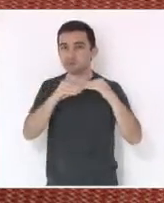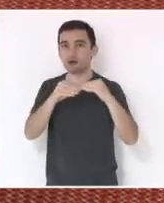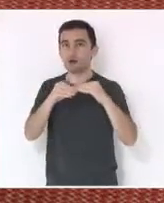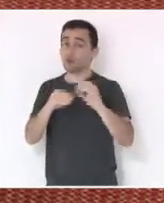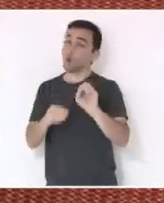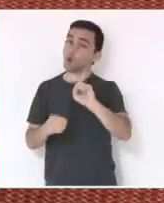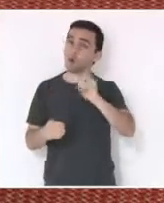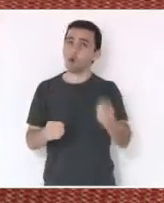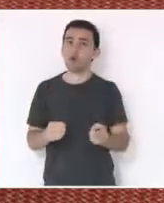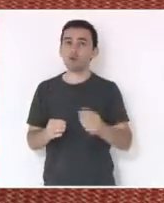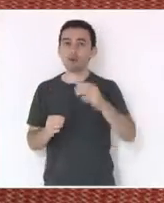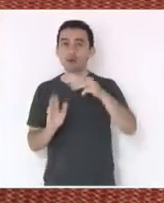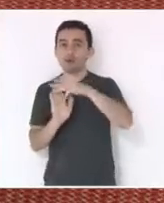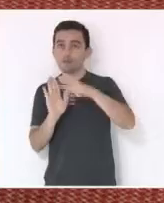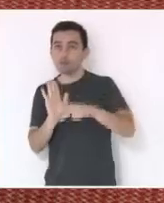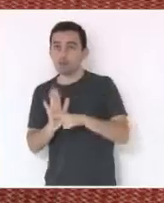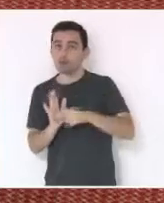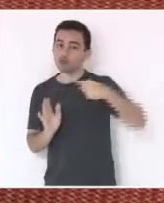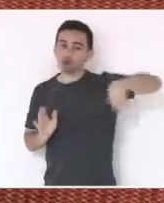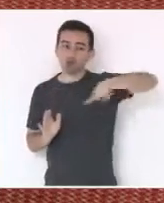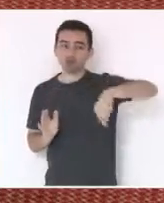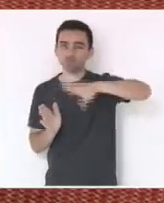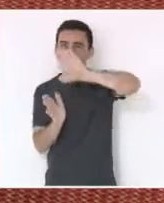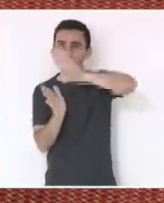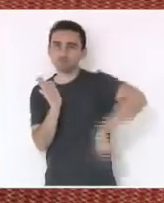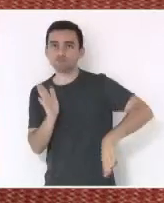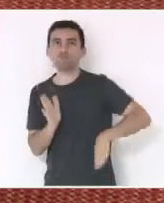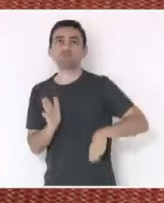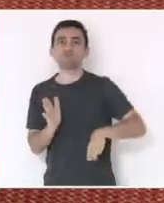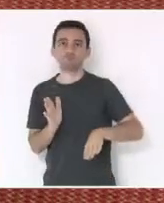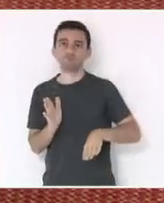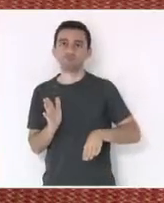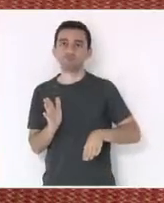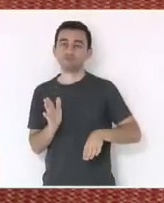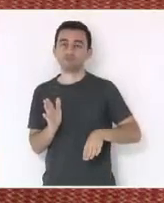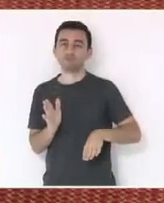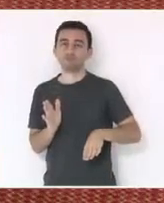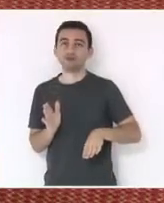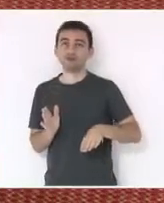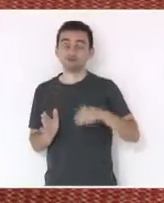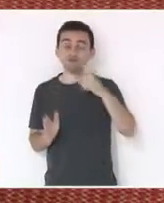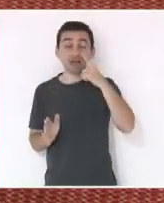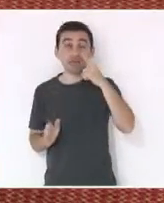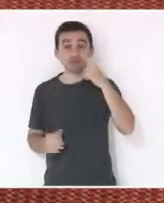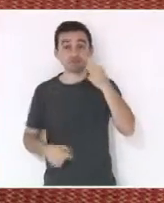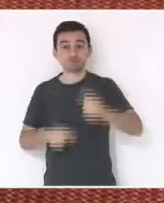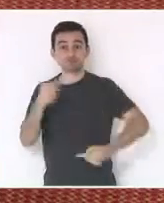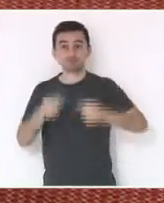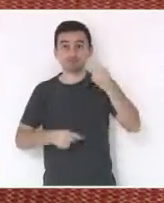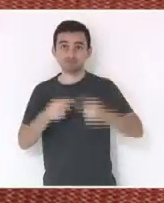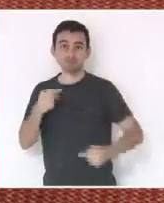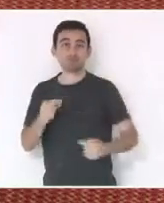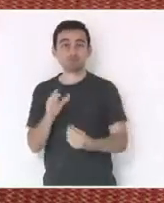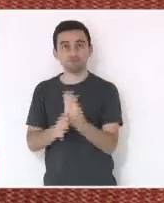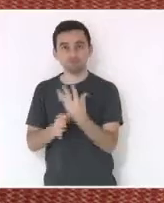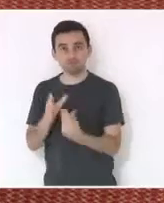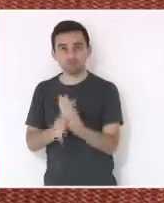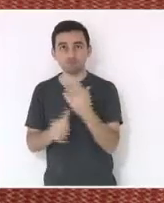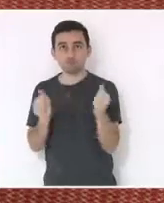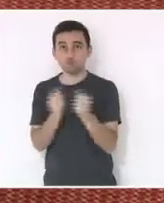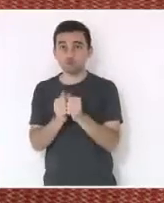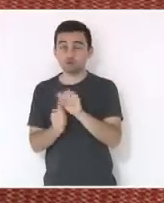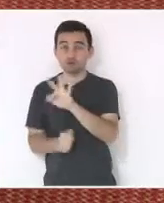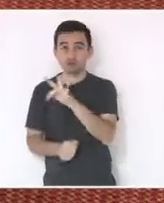provisória o governo encaminhe um projeto de lei para que aí sim a gente possa discutir com todo o setor produtivo junto com a fiesc